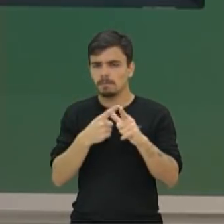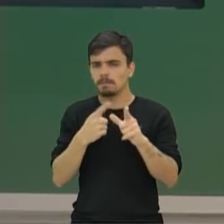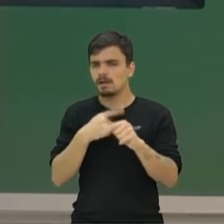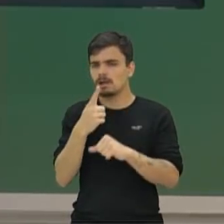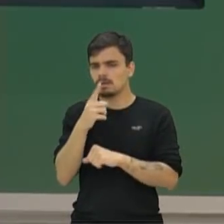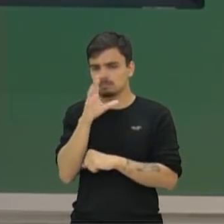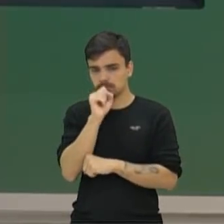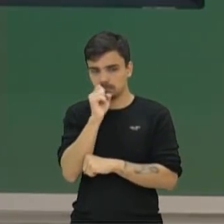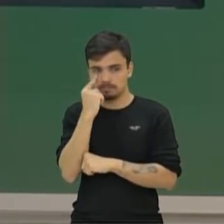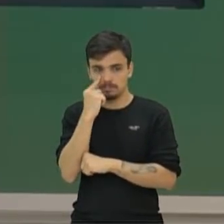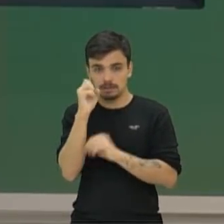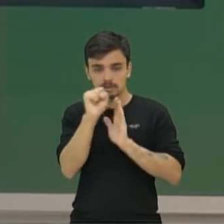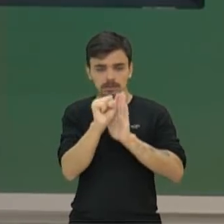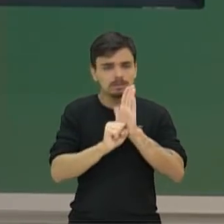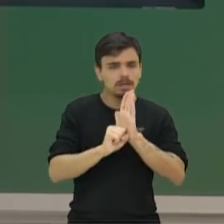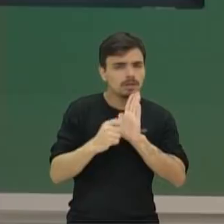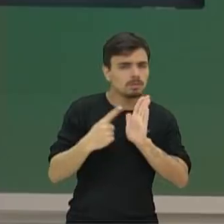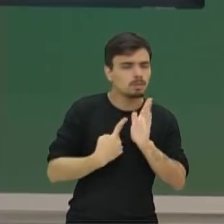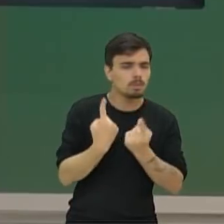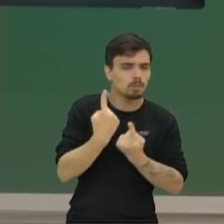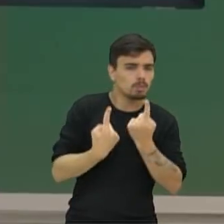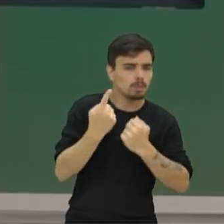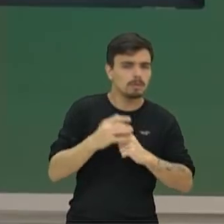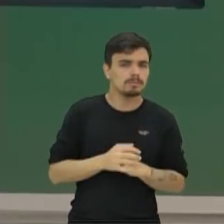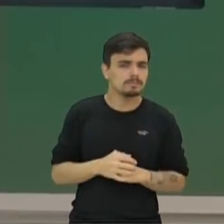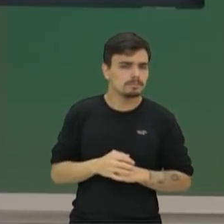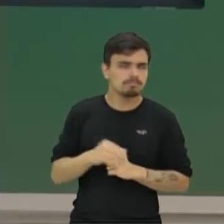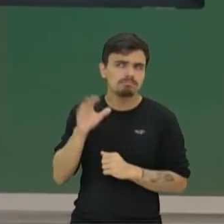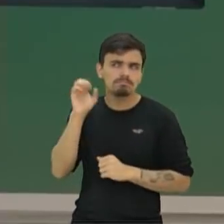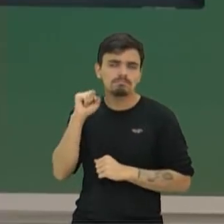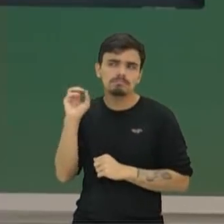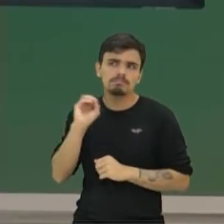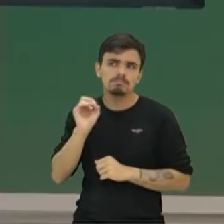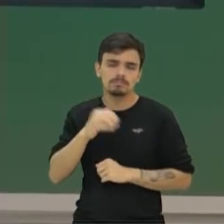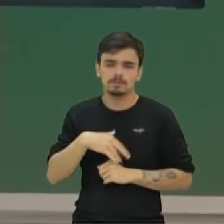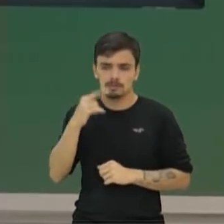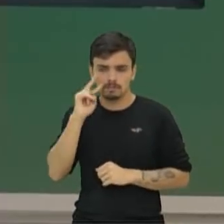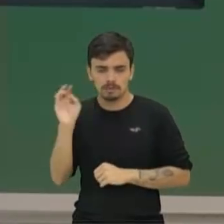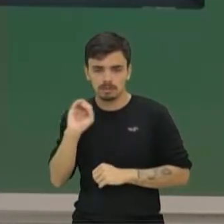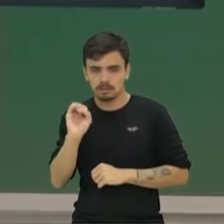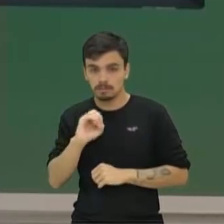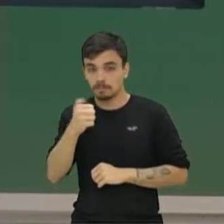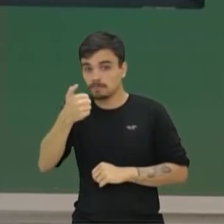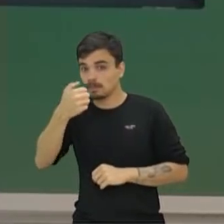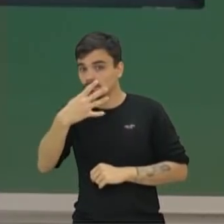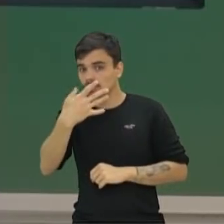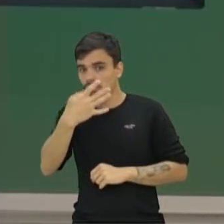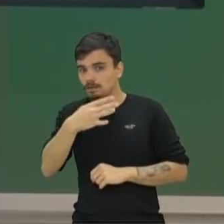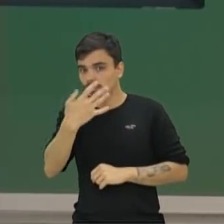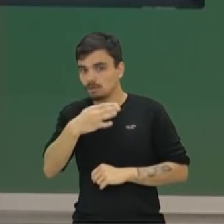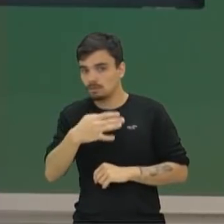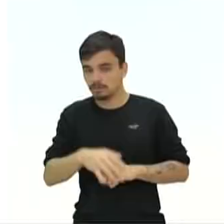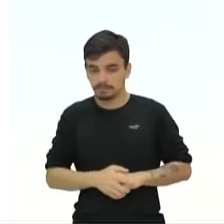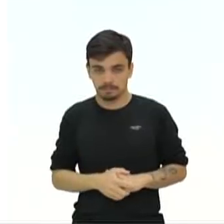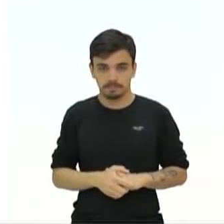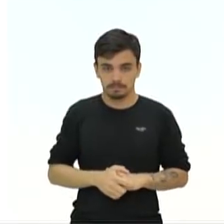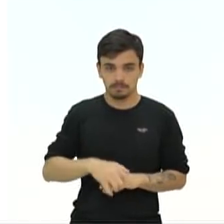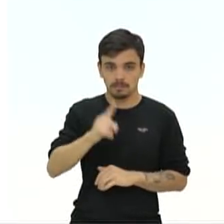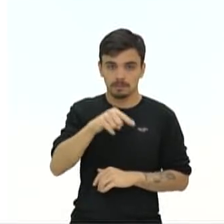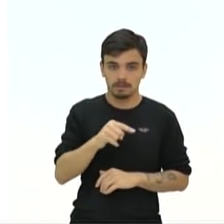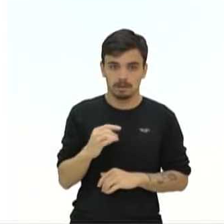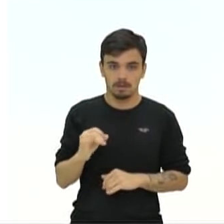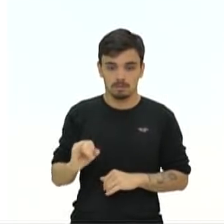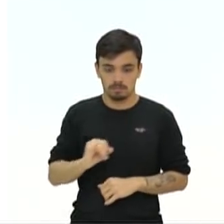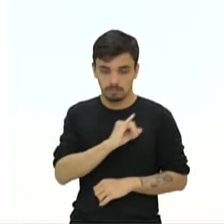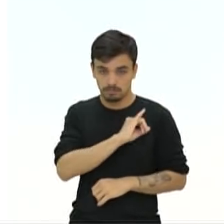aqui. Que século que é esse? Deixa eu ver se eu escuto. Ah, não escutei. 14, isso mesmo. Foi um